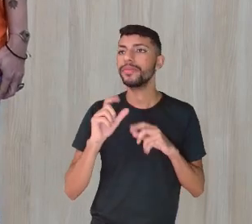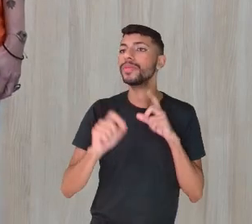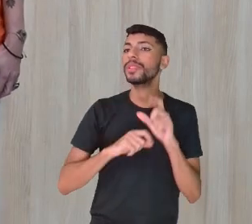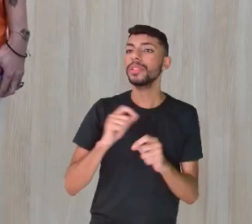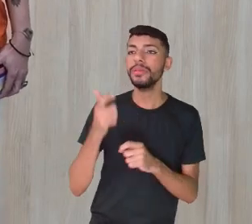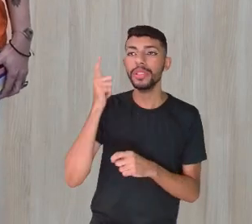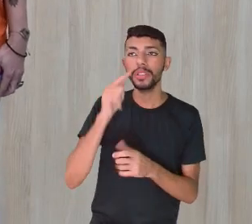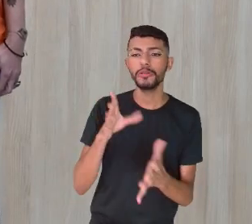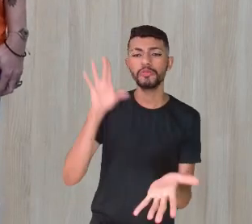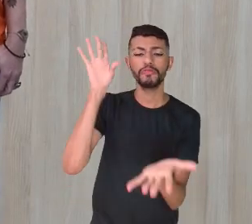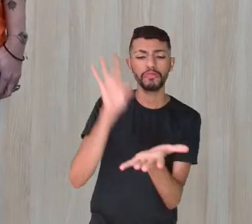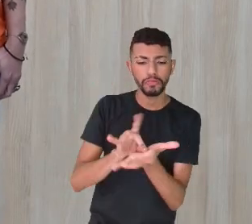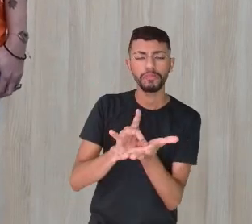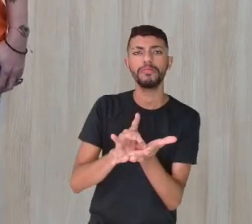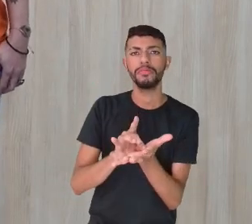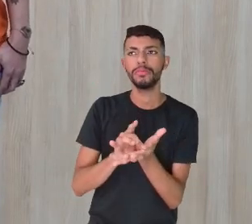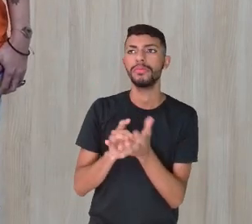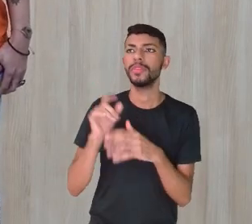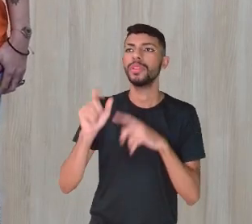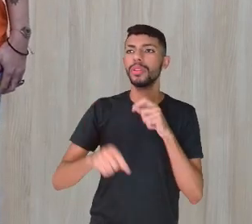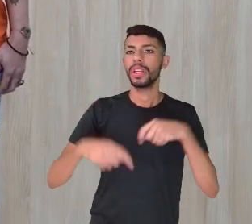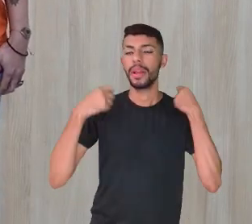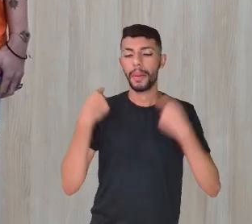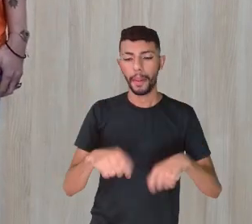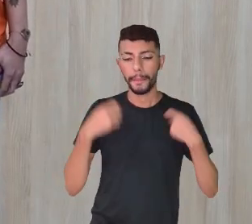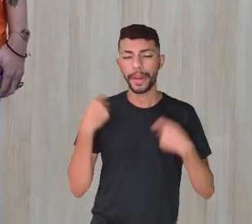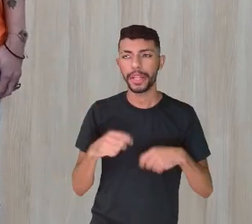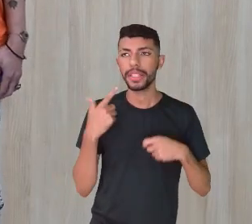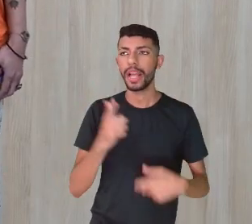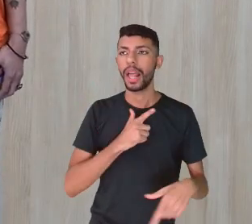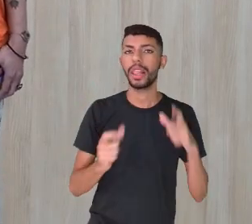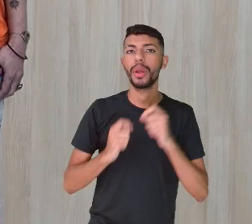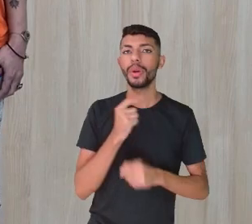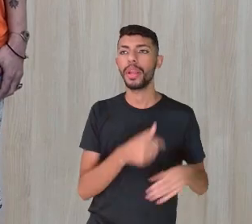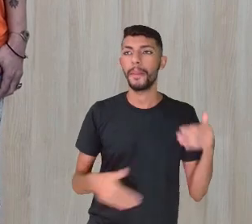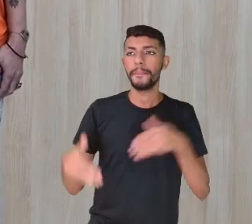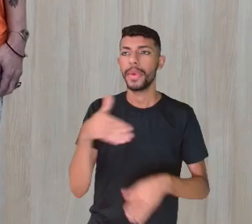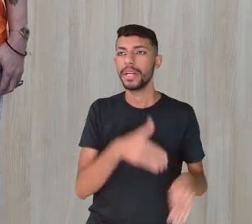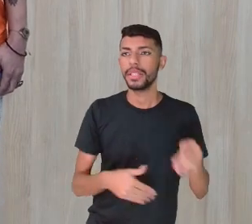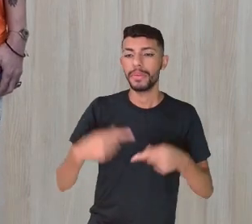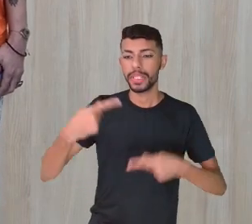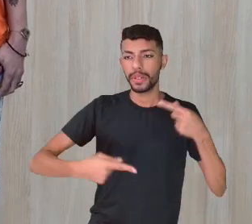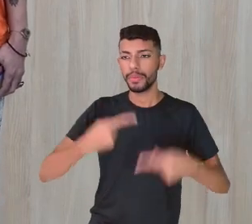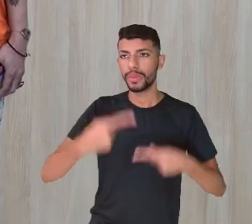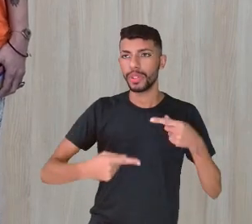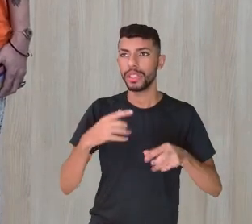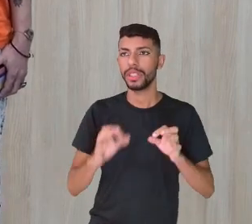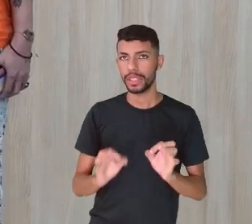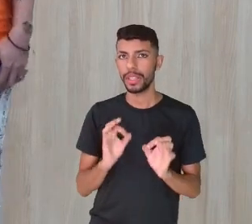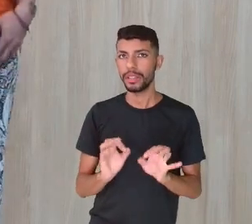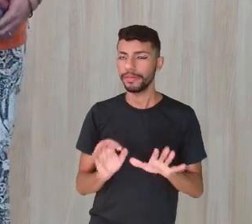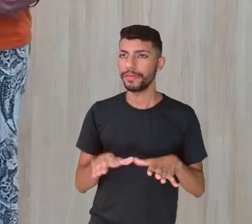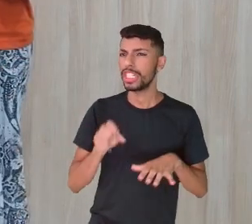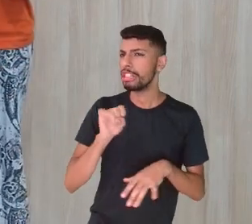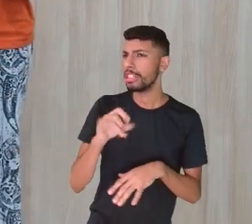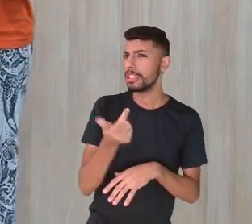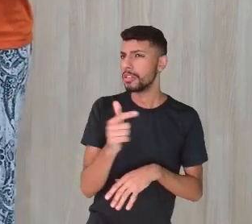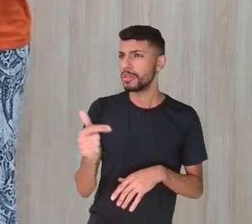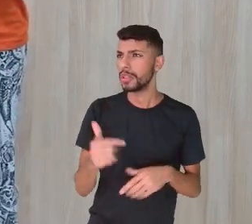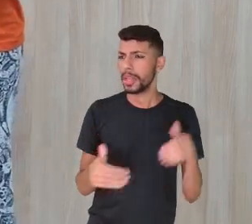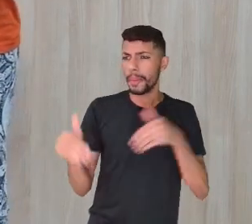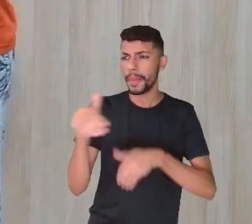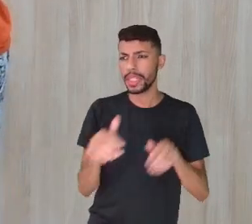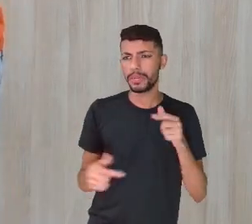fossem legítimos, ela precisava haver participação política, né, desses colonos. Se não houvesse